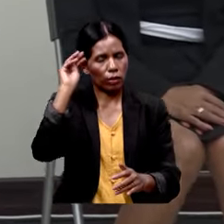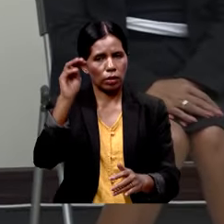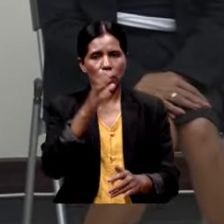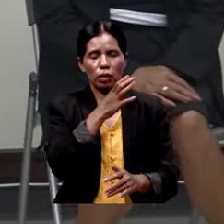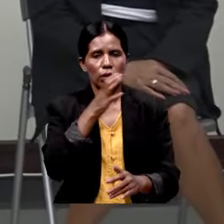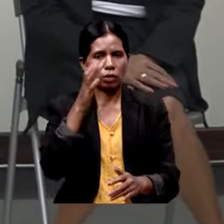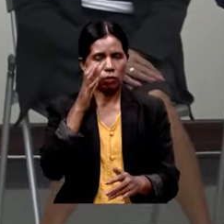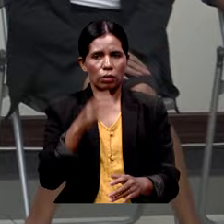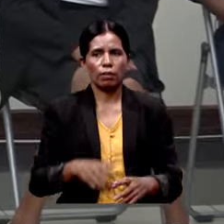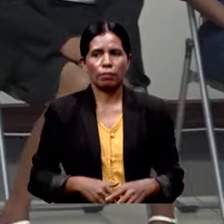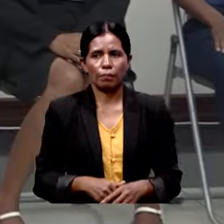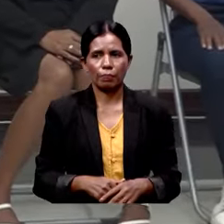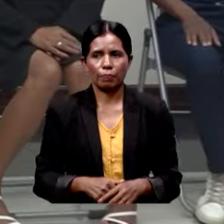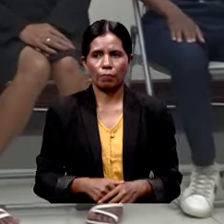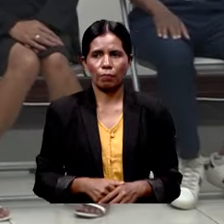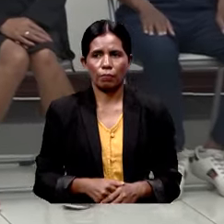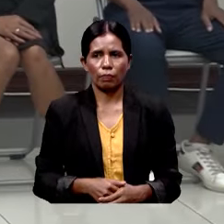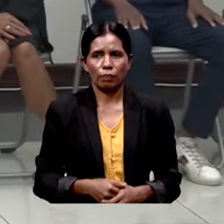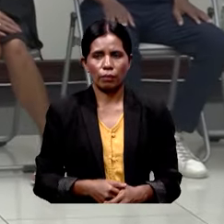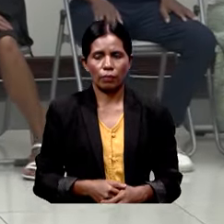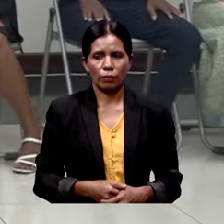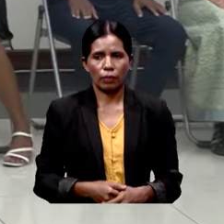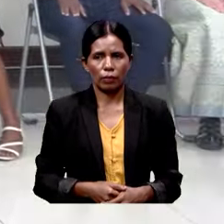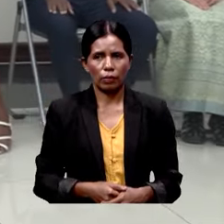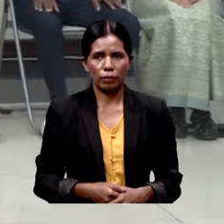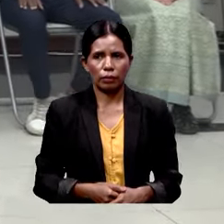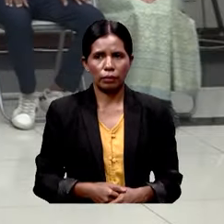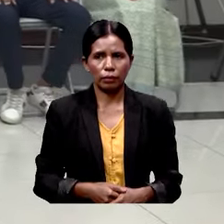Agricultura no Pescas. Jônico Vicente, Adérito Ximenes, Gemen.